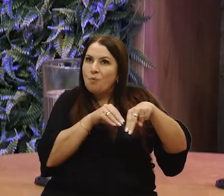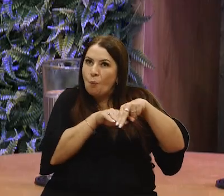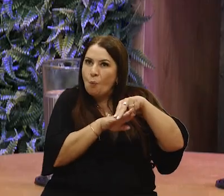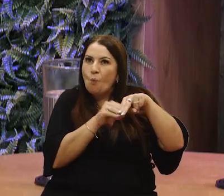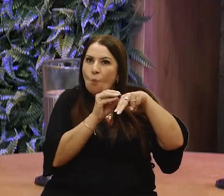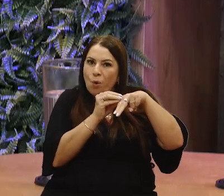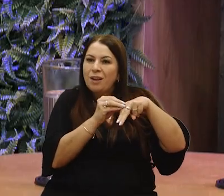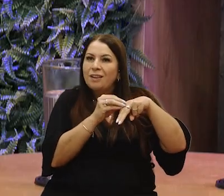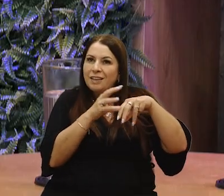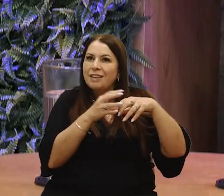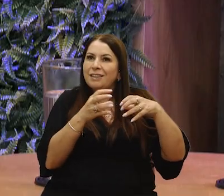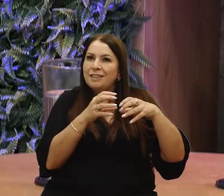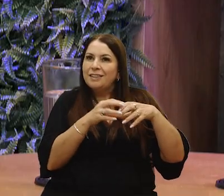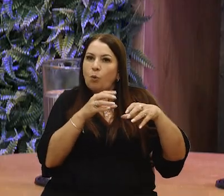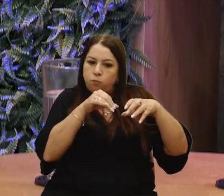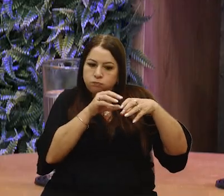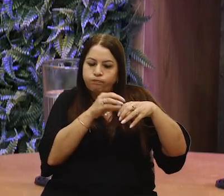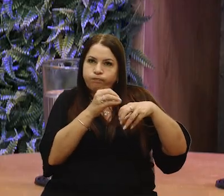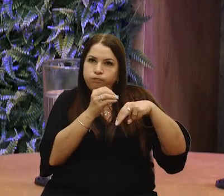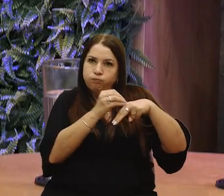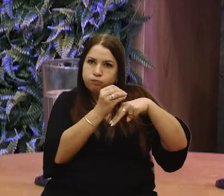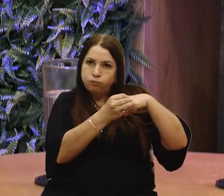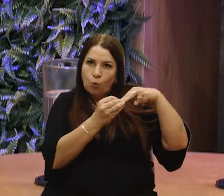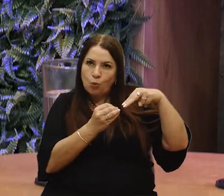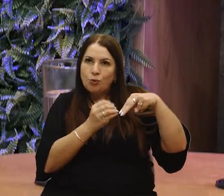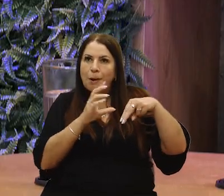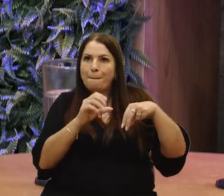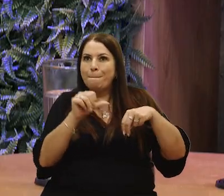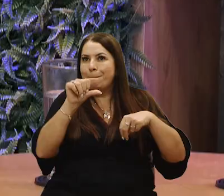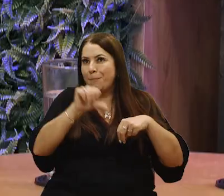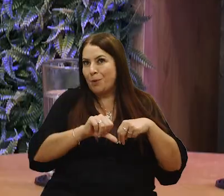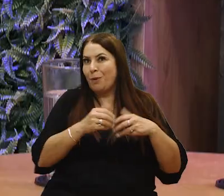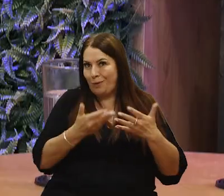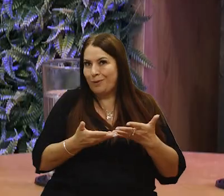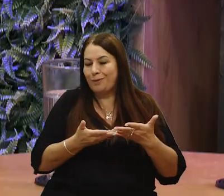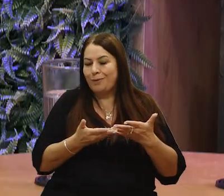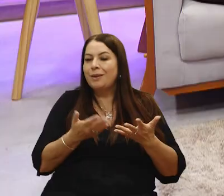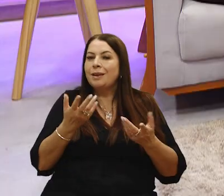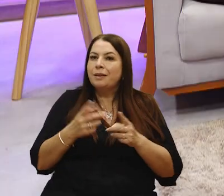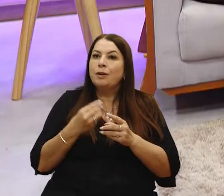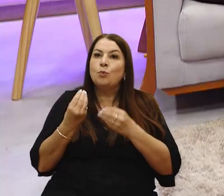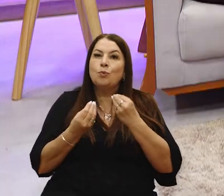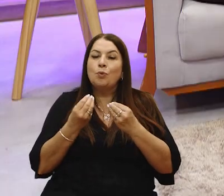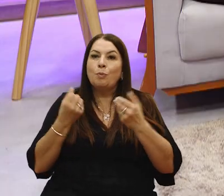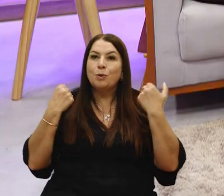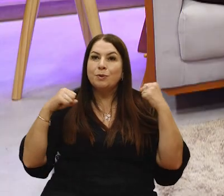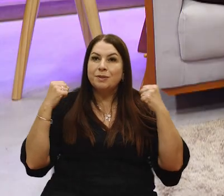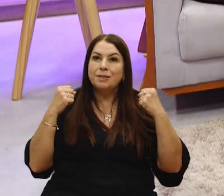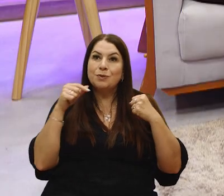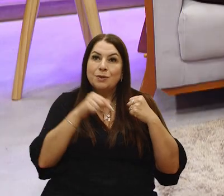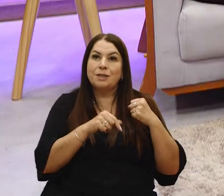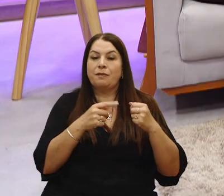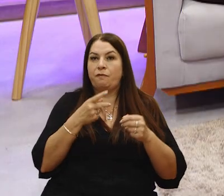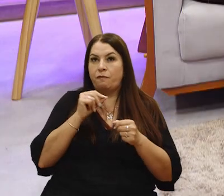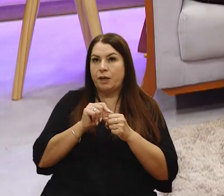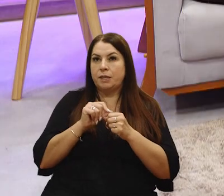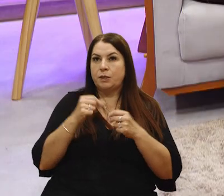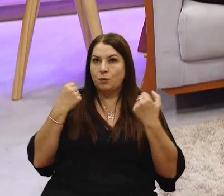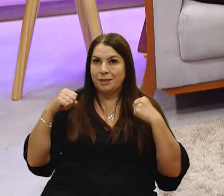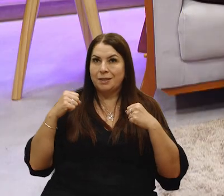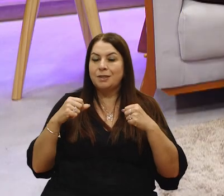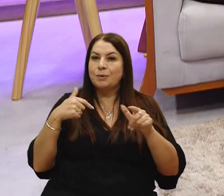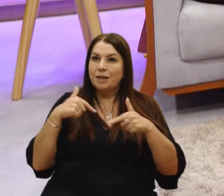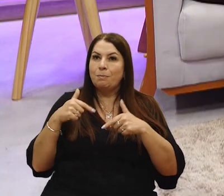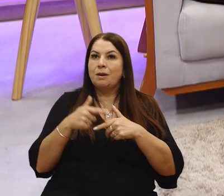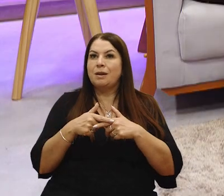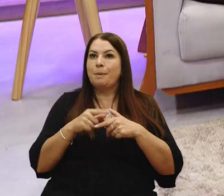gente indica também a questão do Pilates, né? Da yoga. Verdade. Inclusive, importante abrir falar disso,